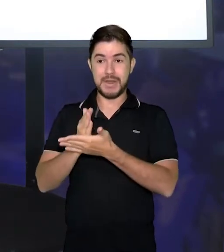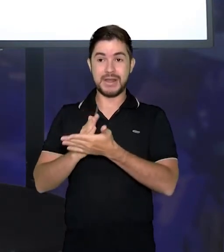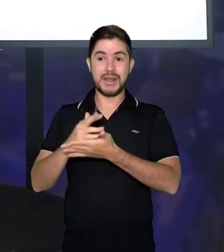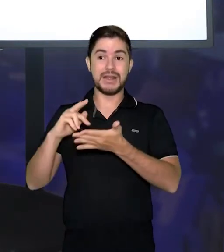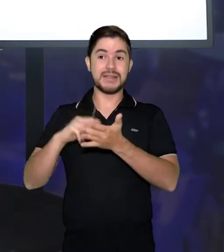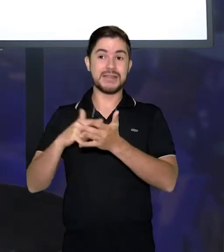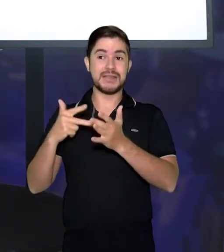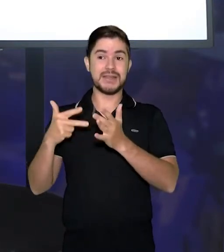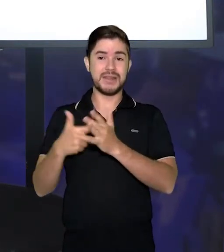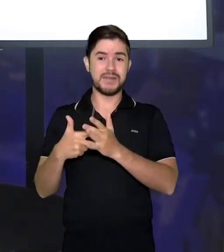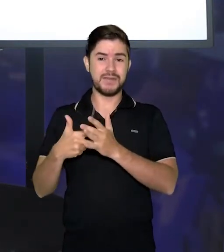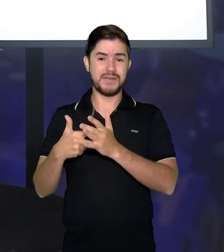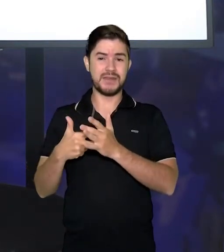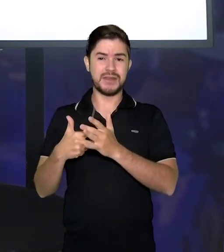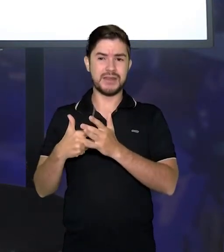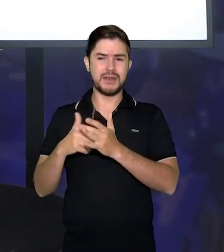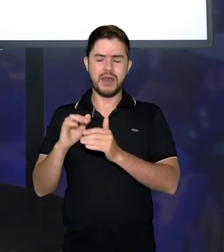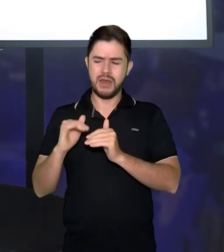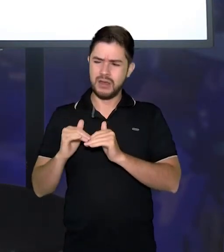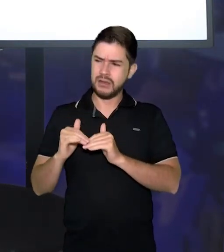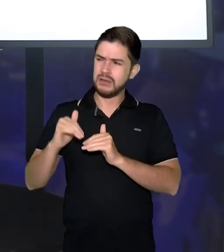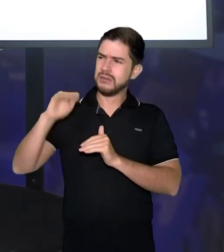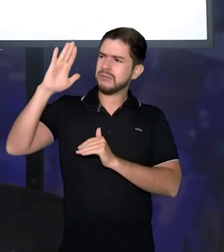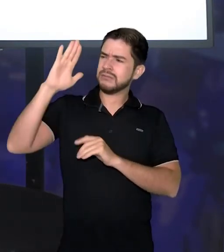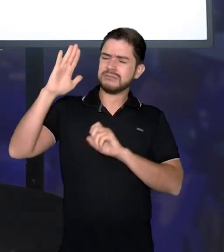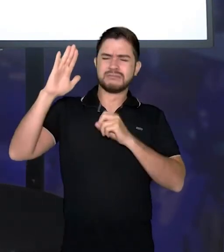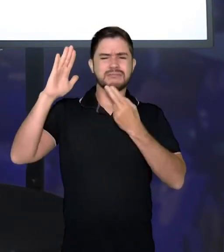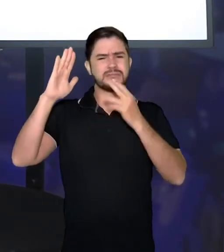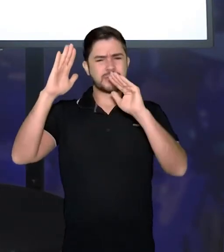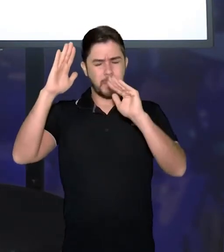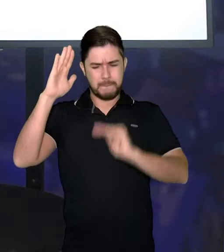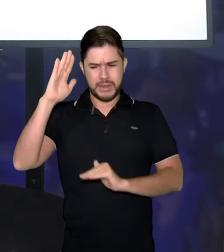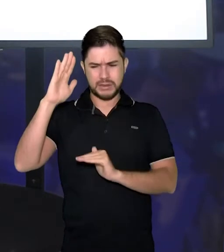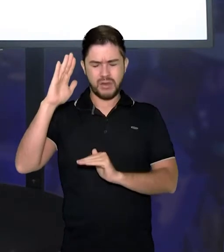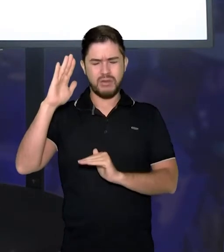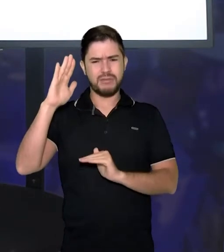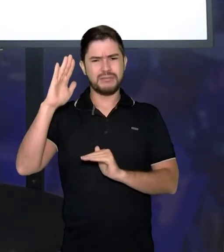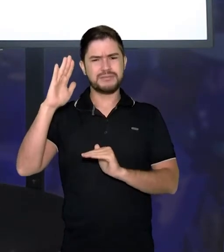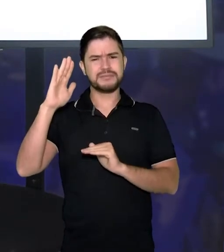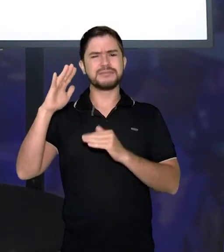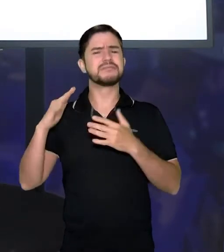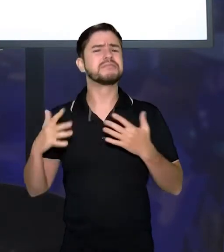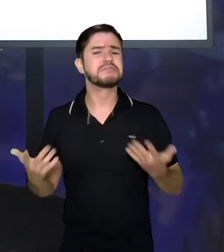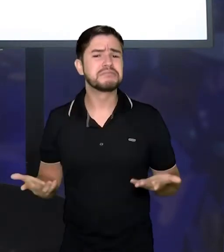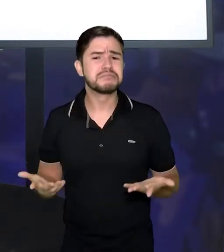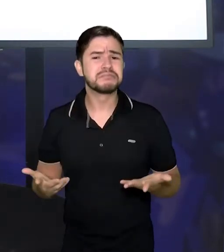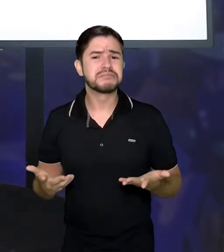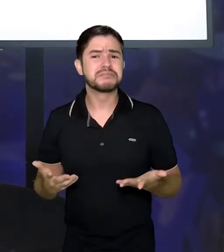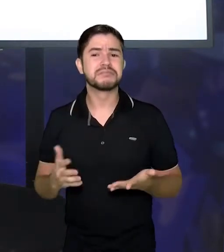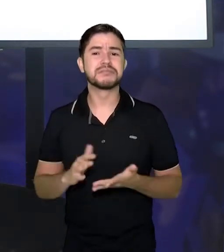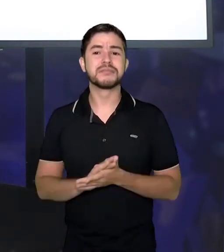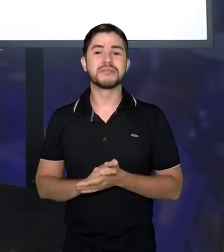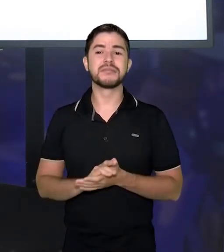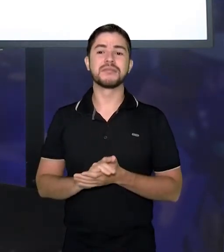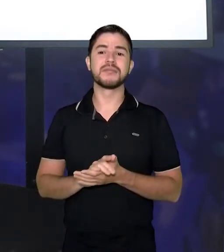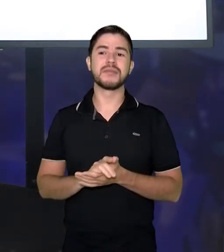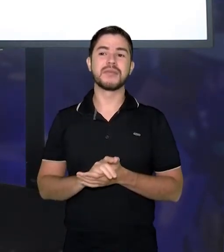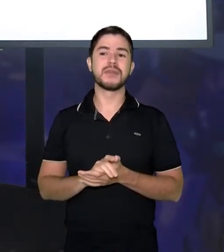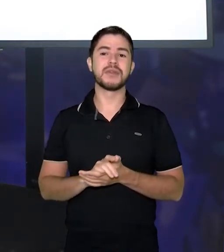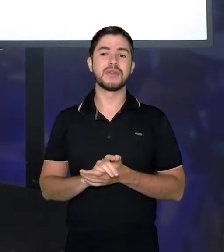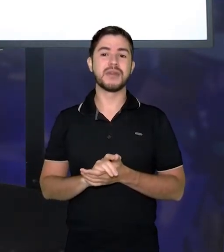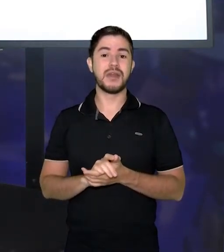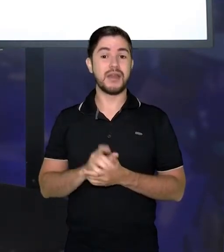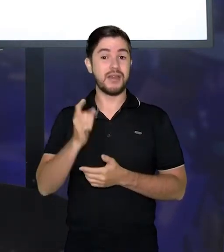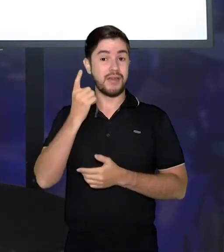maior ou menor que 0,25? O